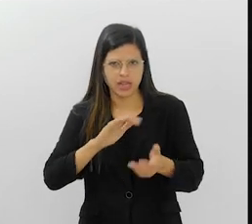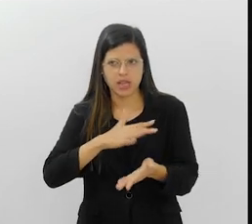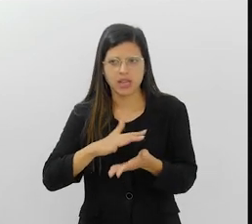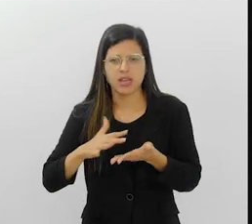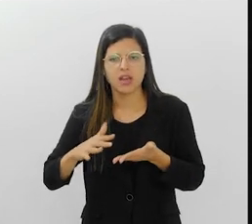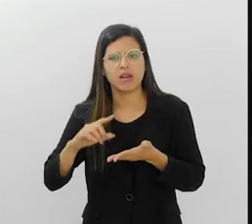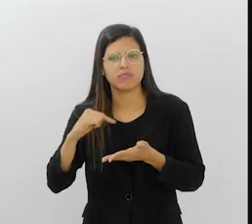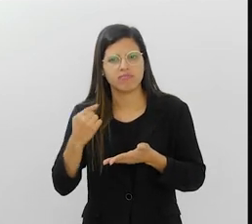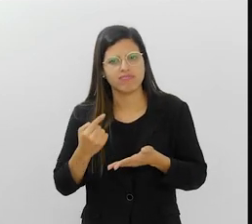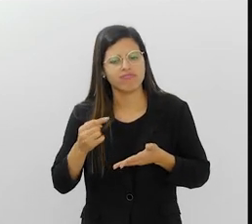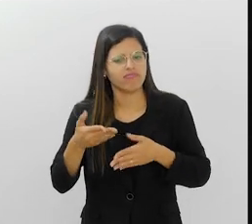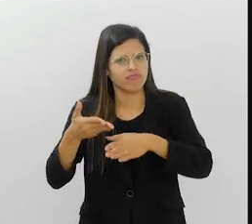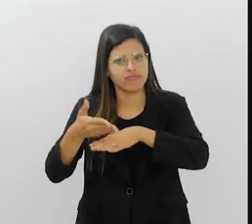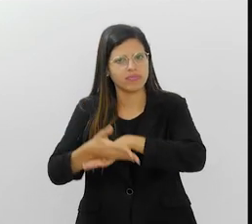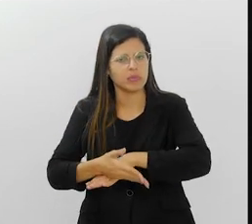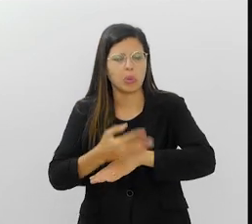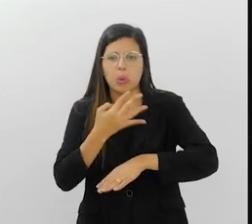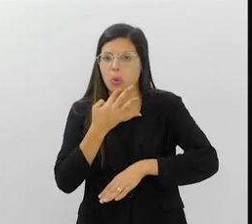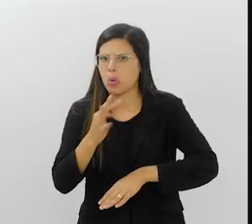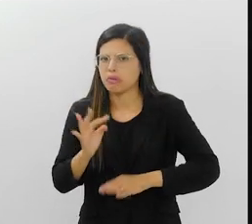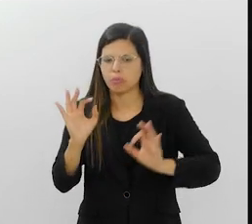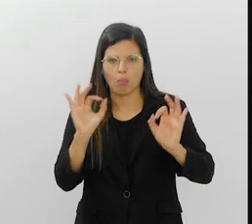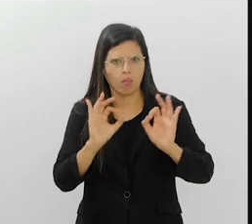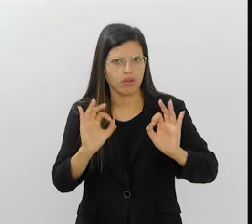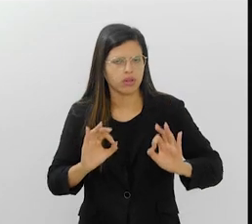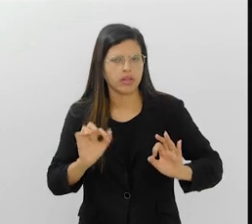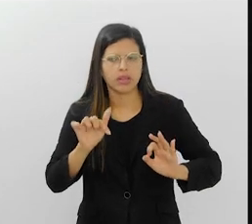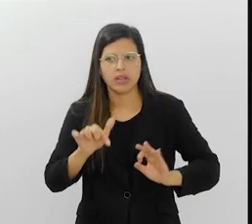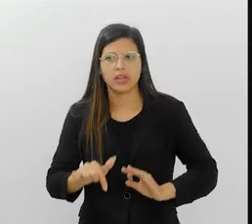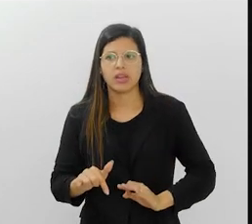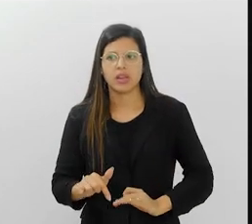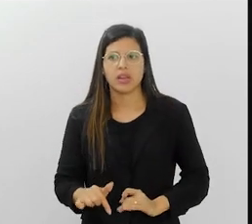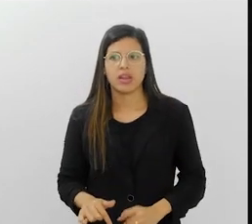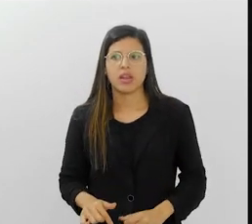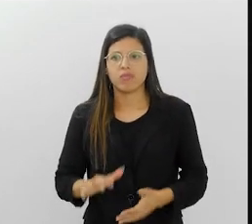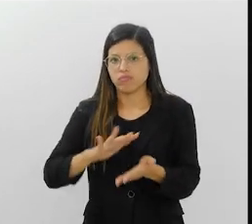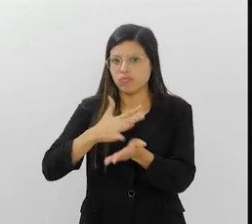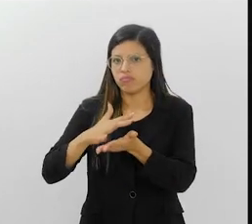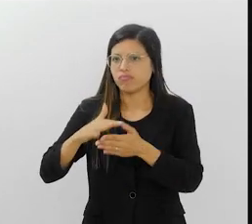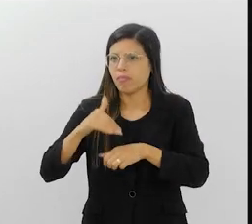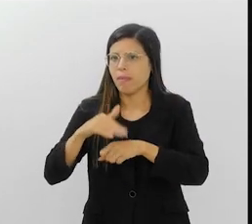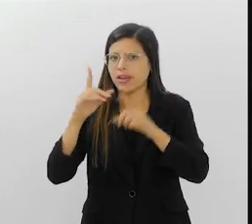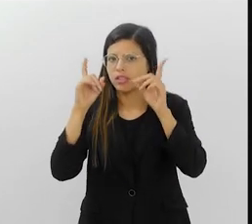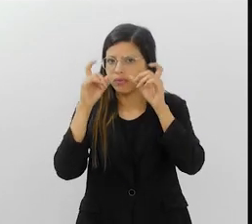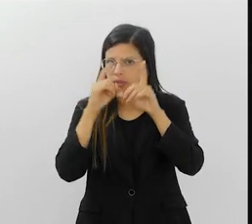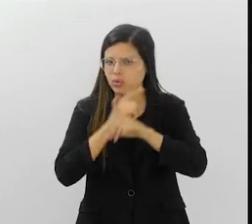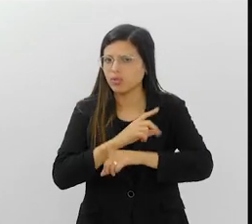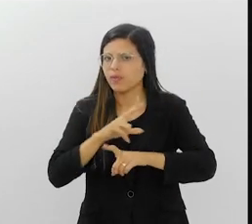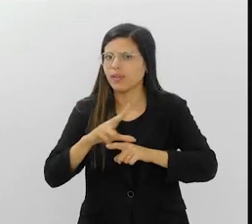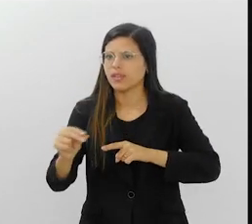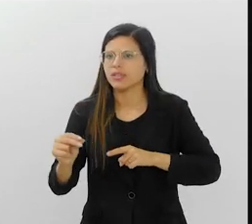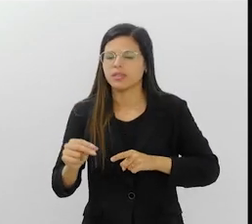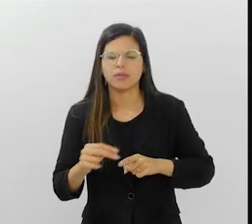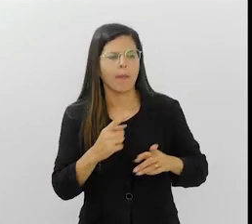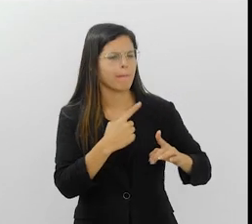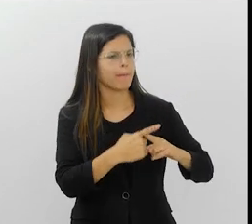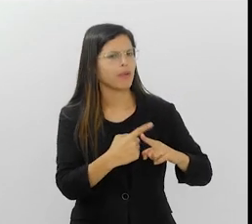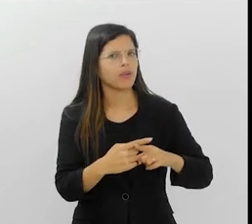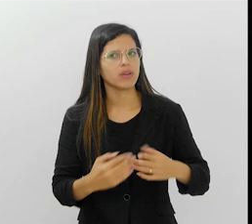Fomos para lá na cara e da coragem, não conhecíamos ninguém de lá. Eu acho que foi o samba mais difícil da minha vida de ganhar. Por